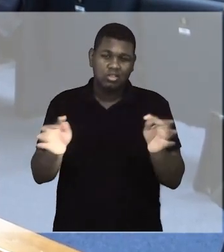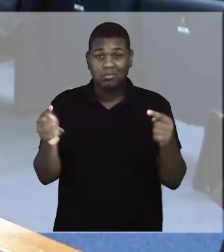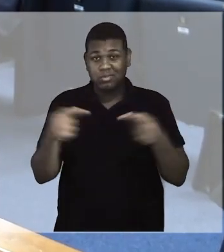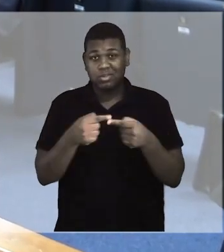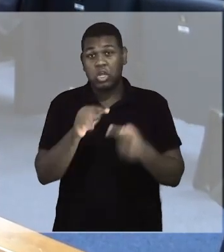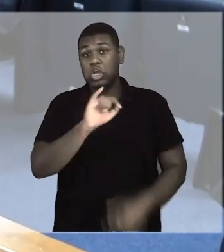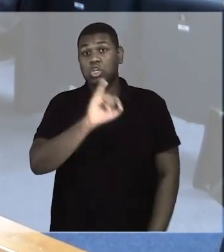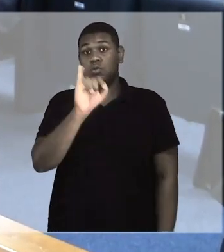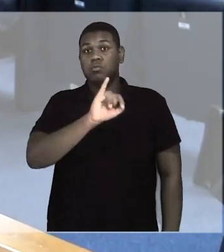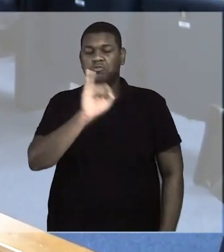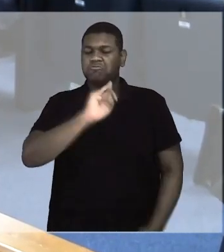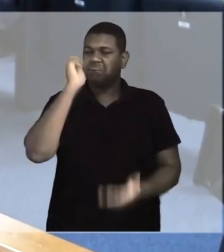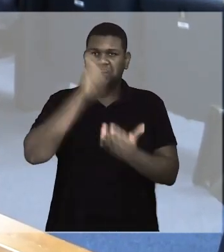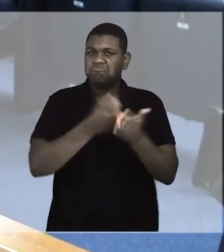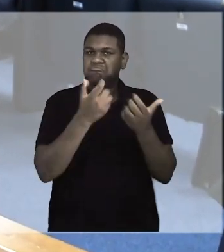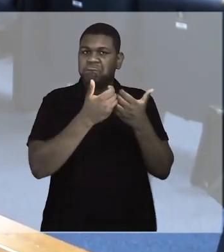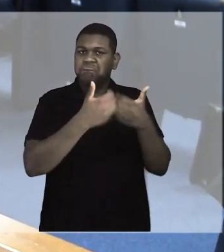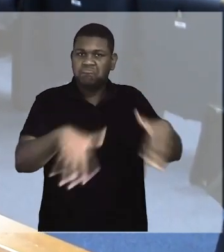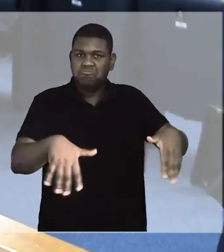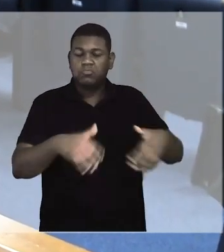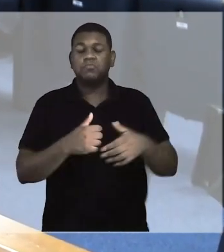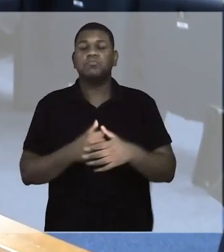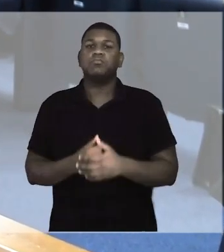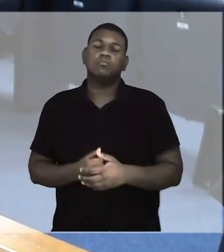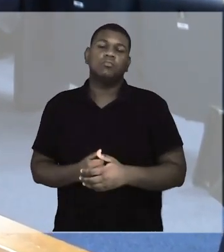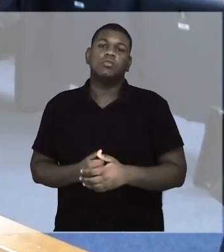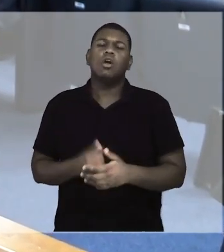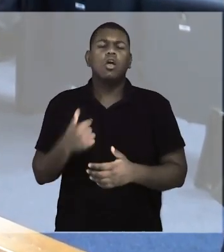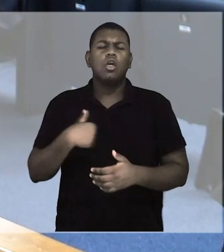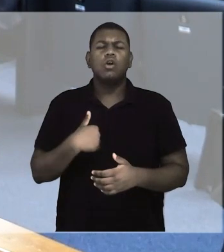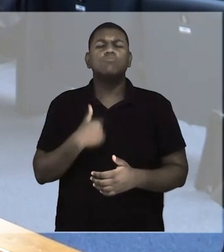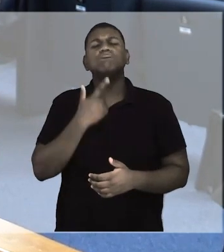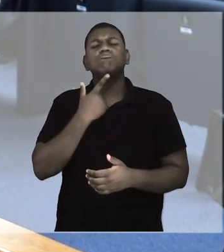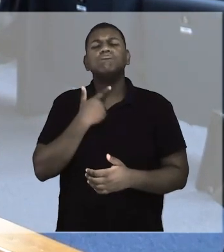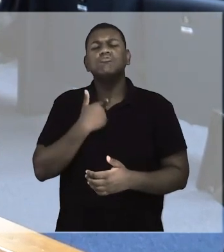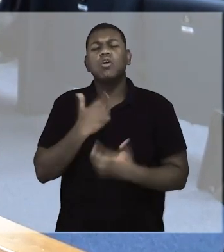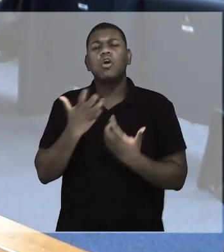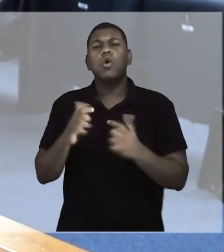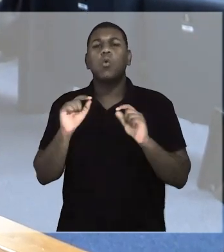Aqui, Excelência, o caso é simples, é uma sonegação fiscal.